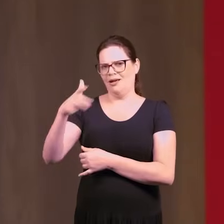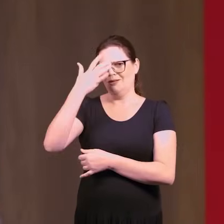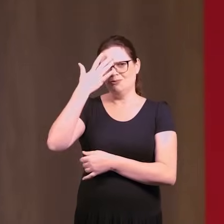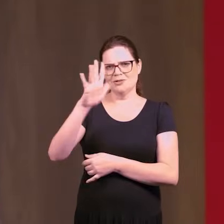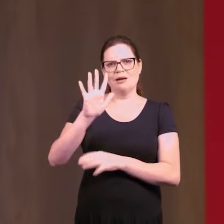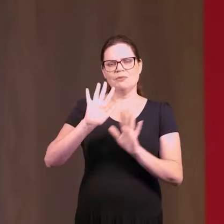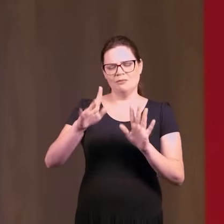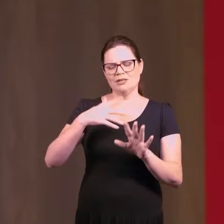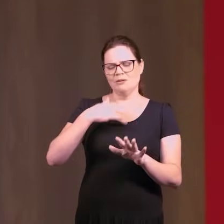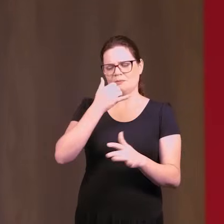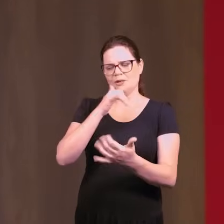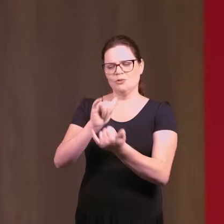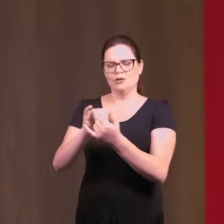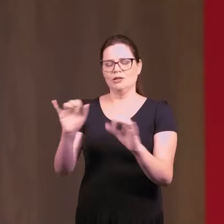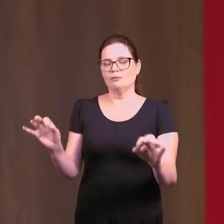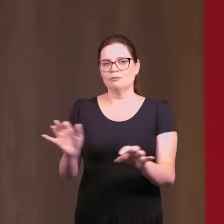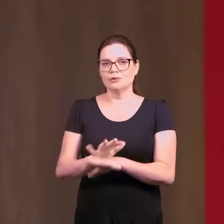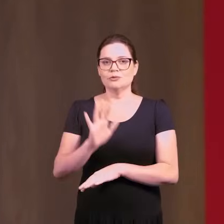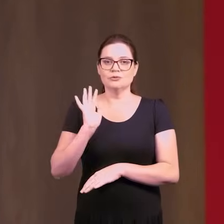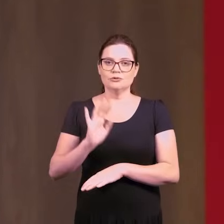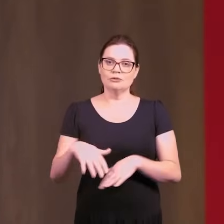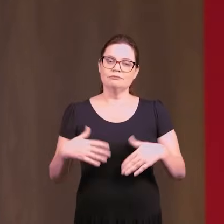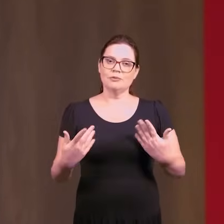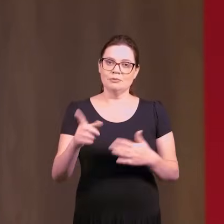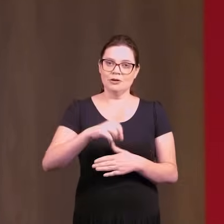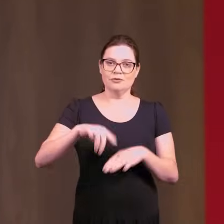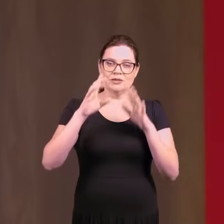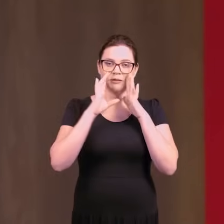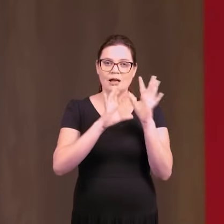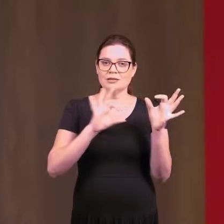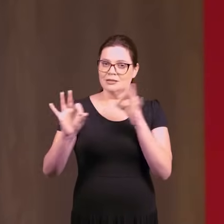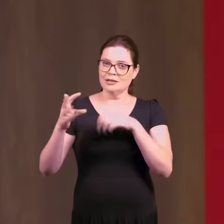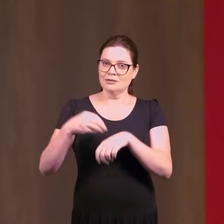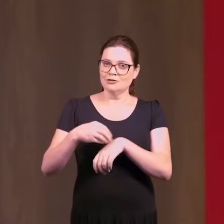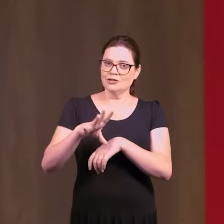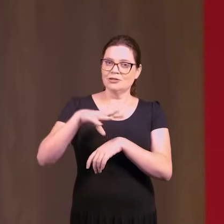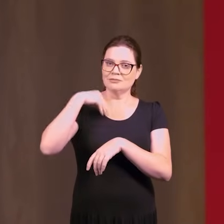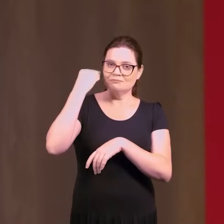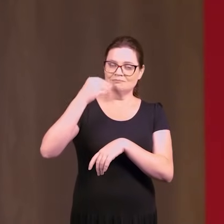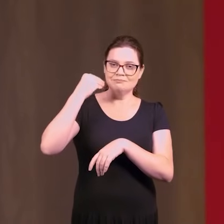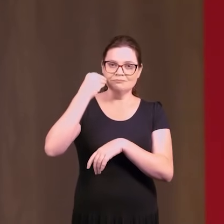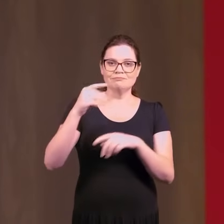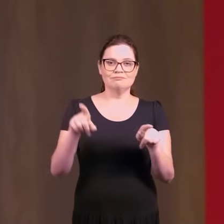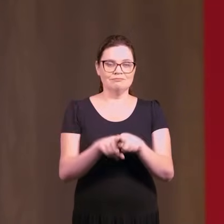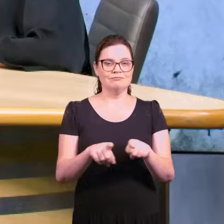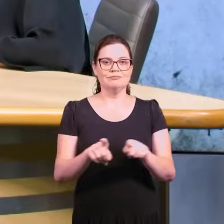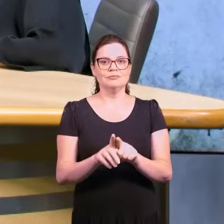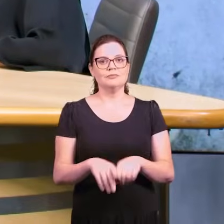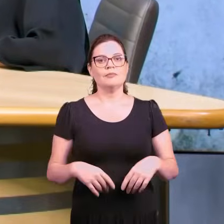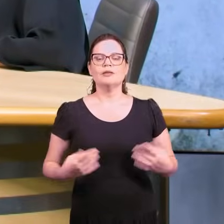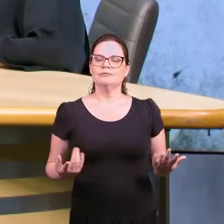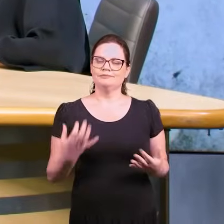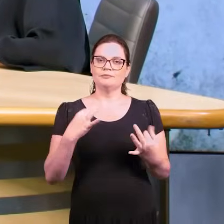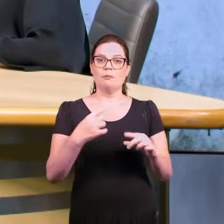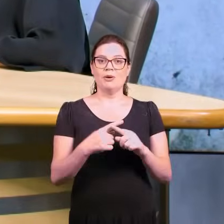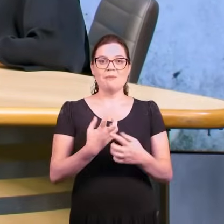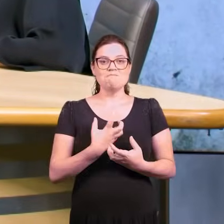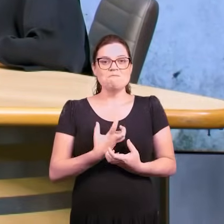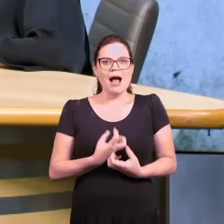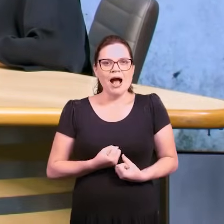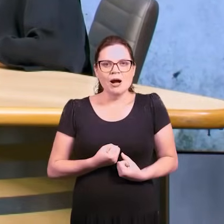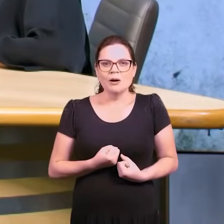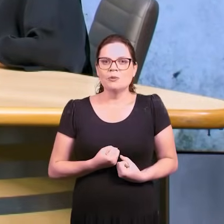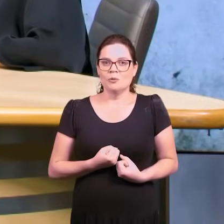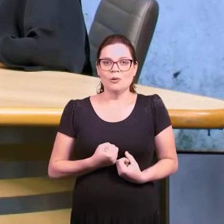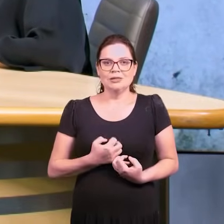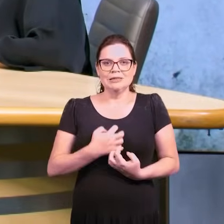disso, mas eu escolhi perdoar. Então fica aí para quem está nos assistindo mais essa experiência. O rancor, a mágoa, ela